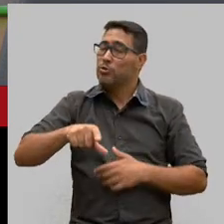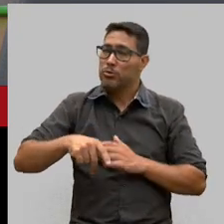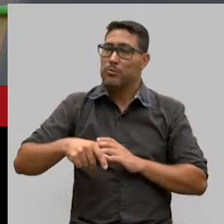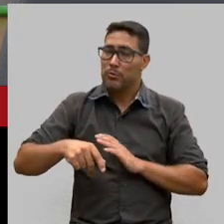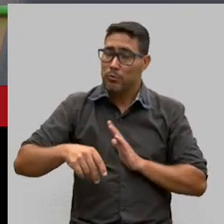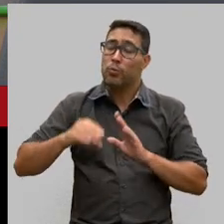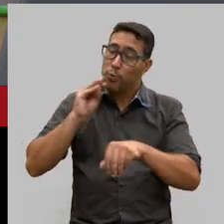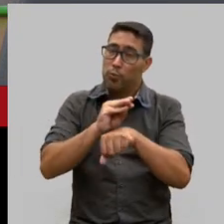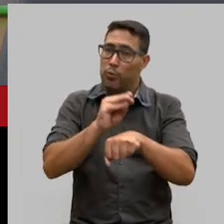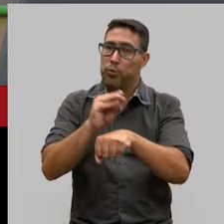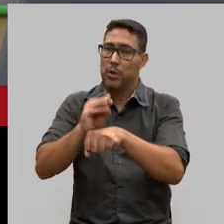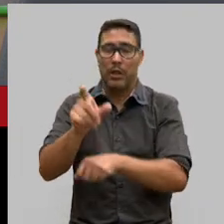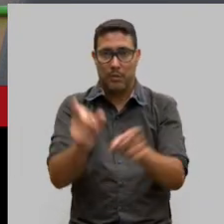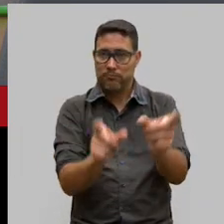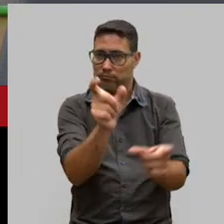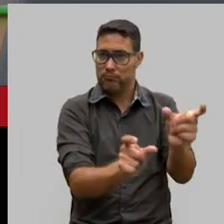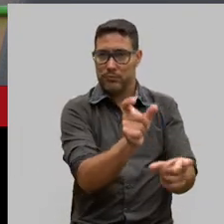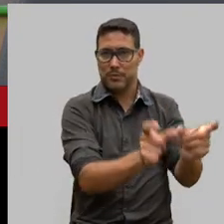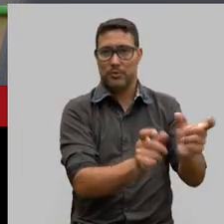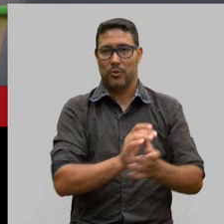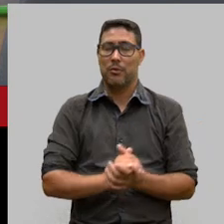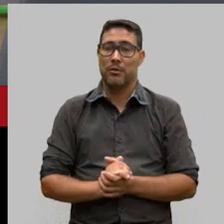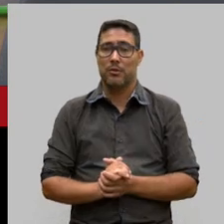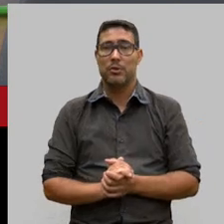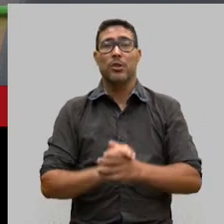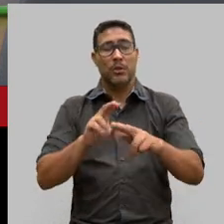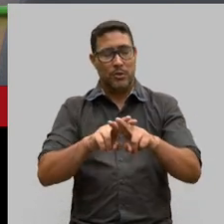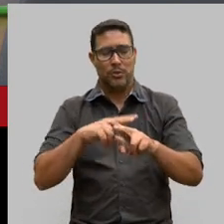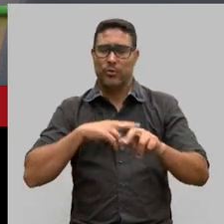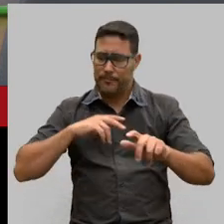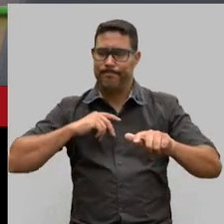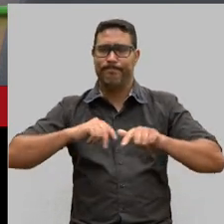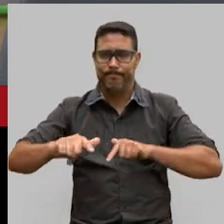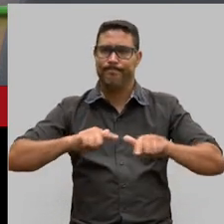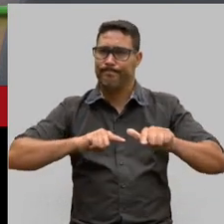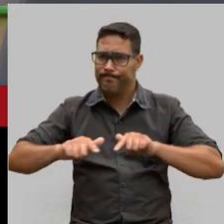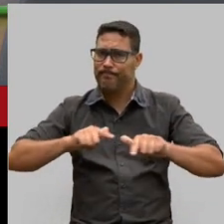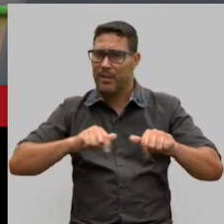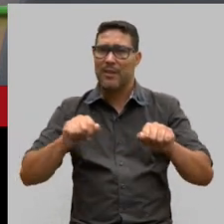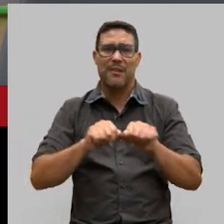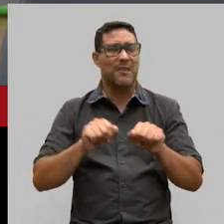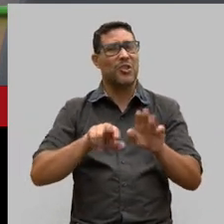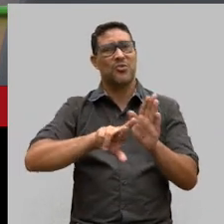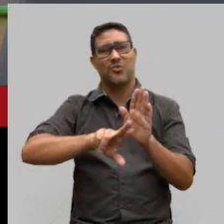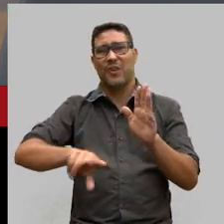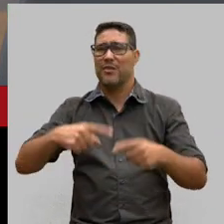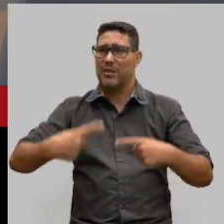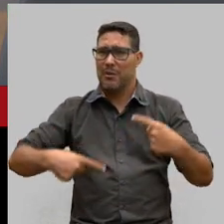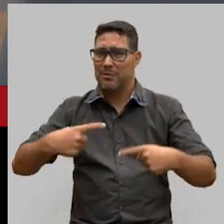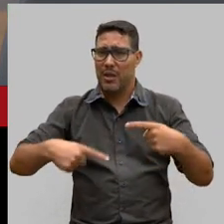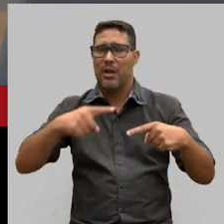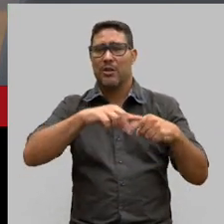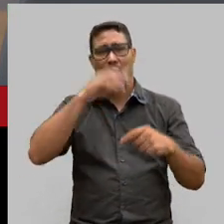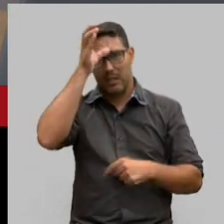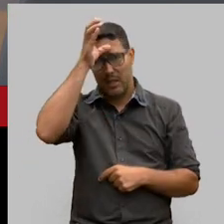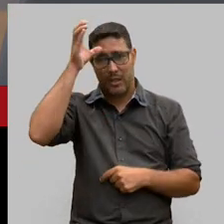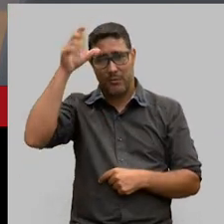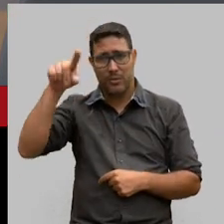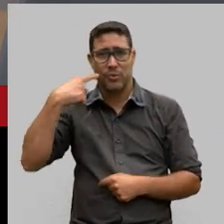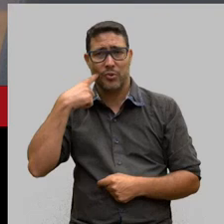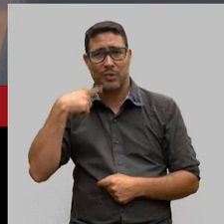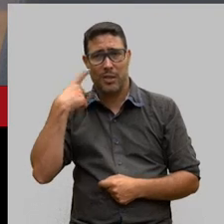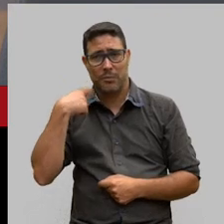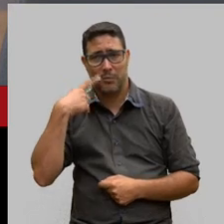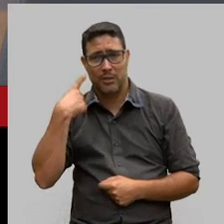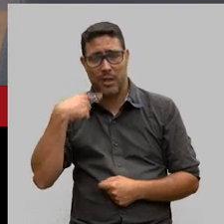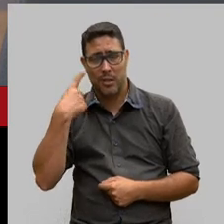pessoas então tô trabalhando tem feito vários debates na Câmara dos Deputados para que de fa de fato